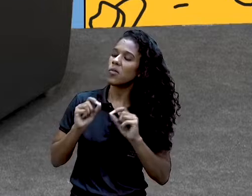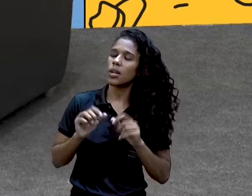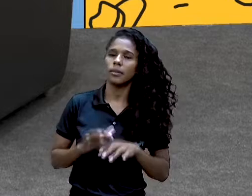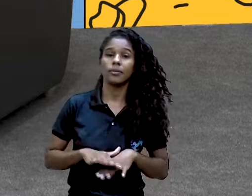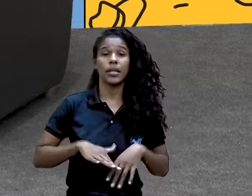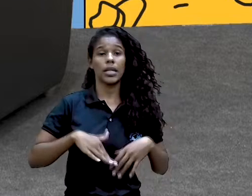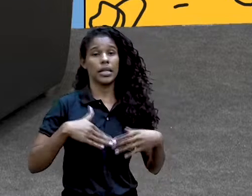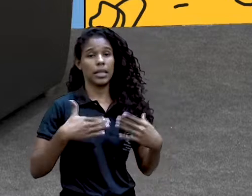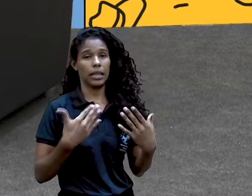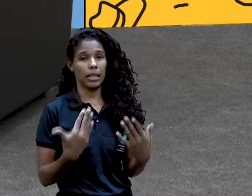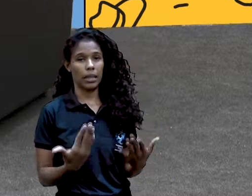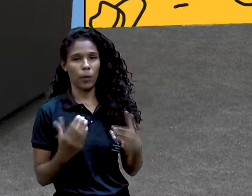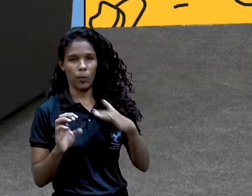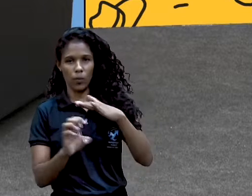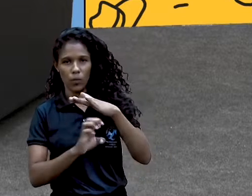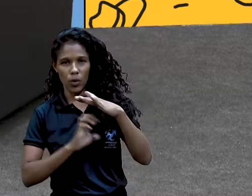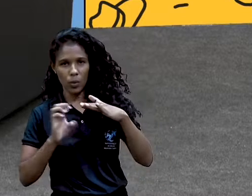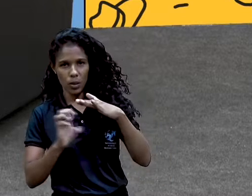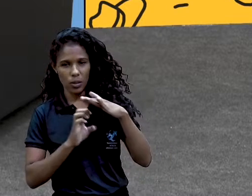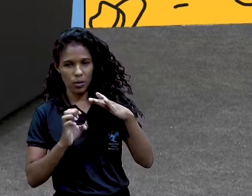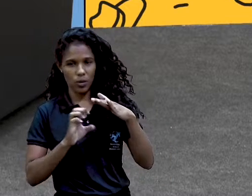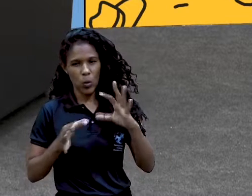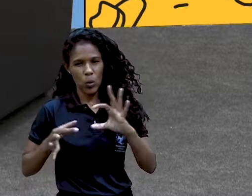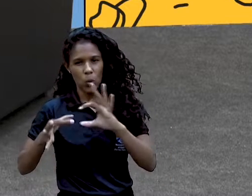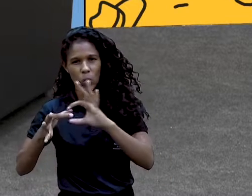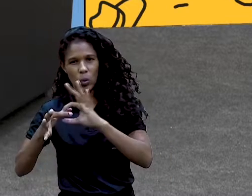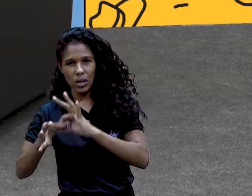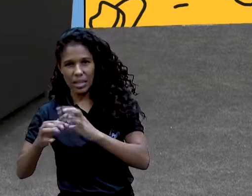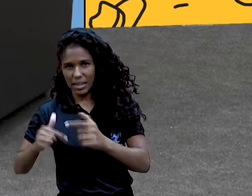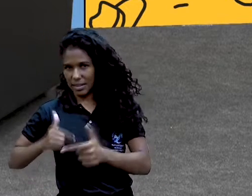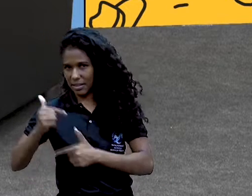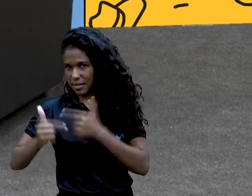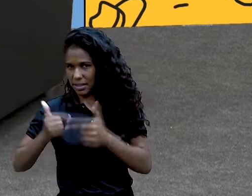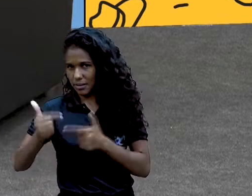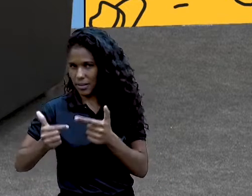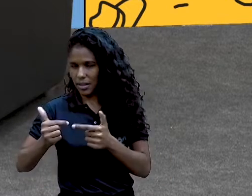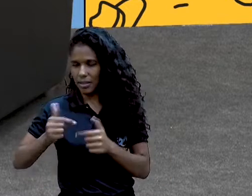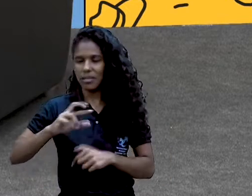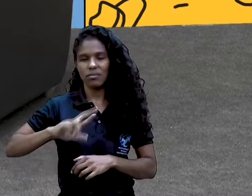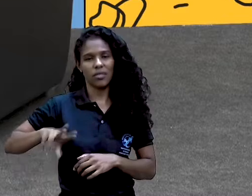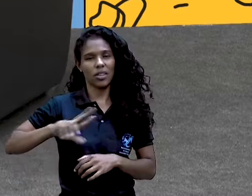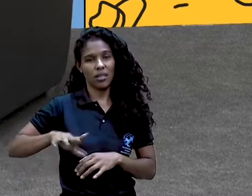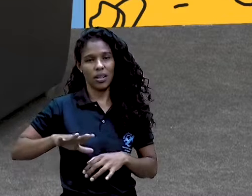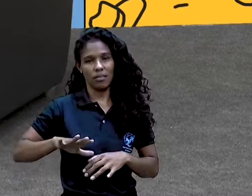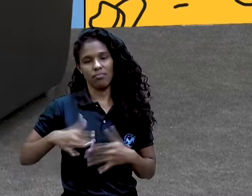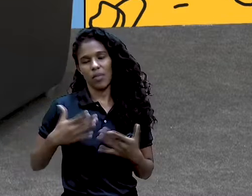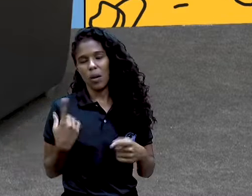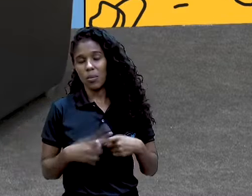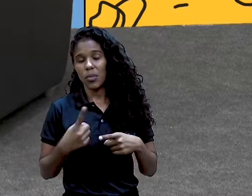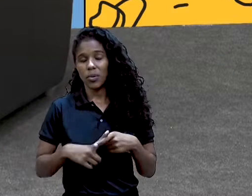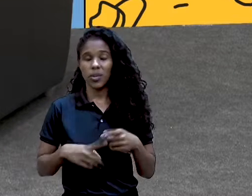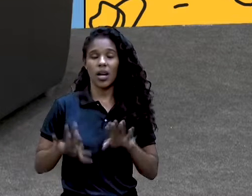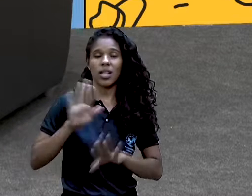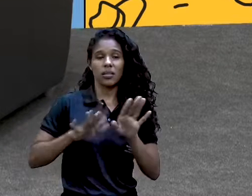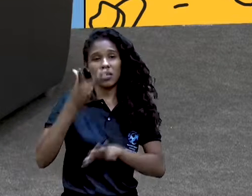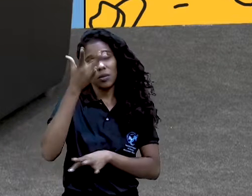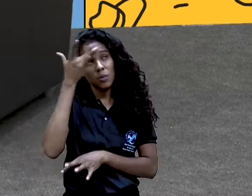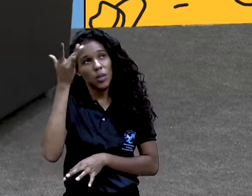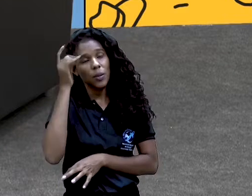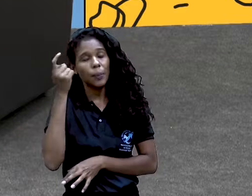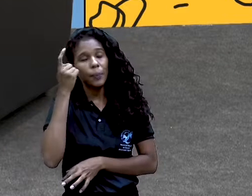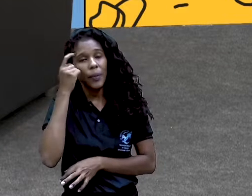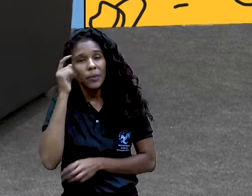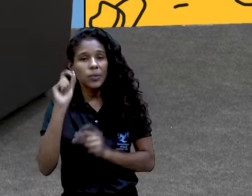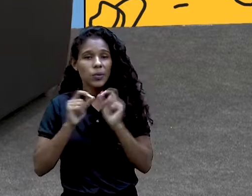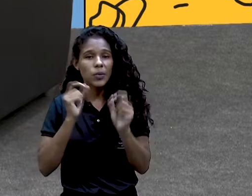está vinculado necessariamente ao trabalho. Muitas pessoas têm a ideia de que ser empreendedor é abrir um negócio,